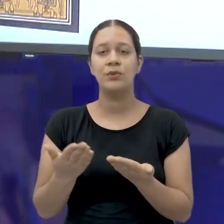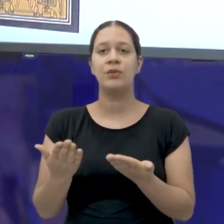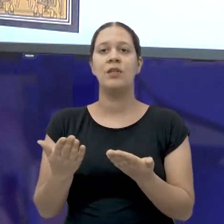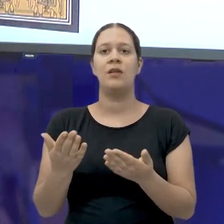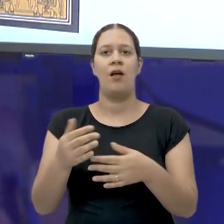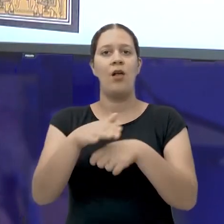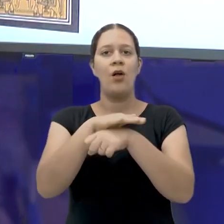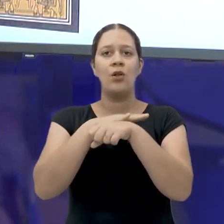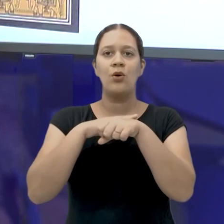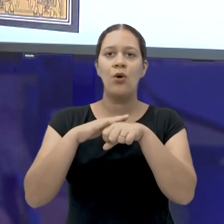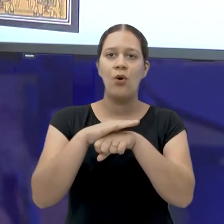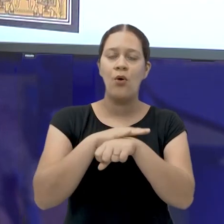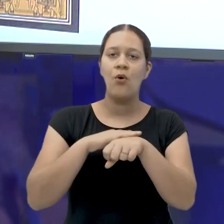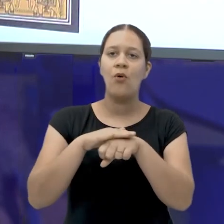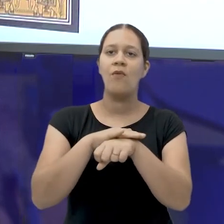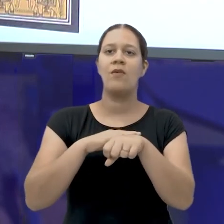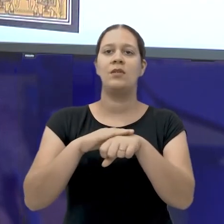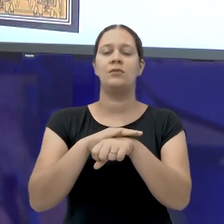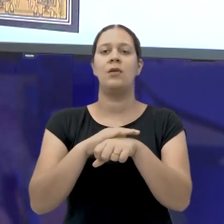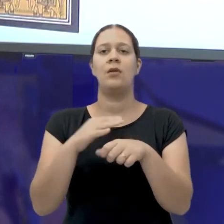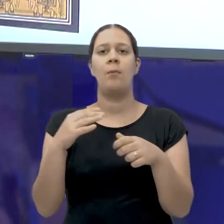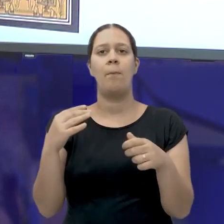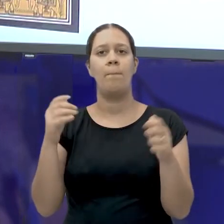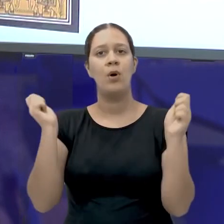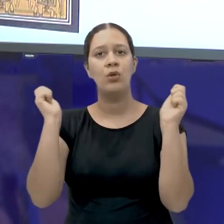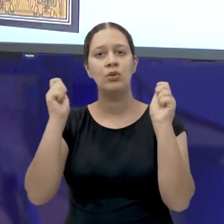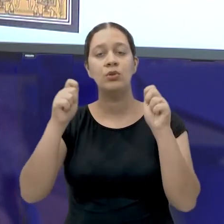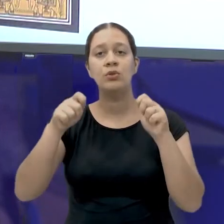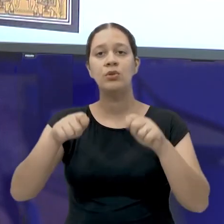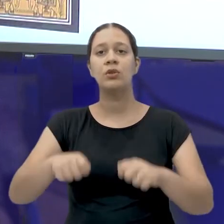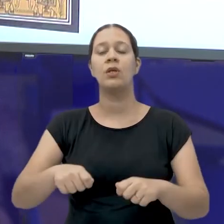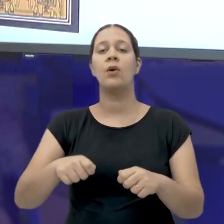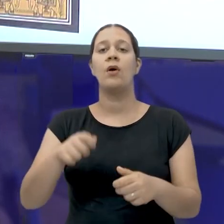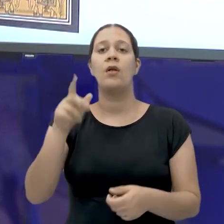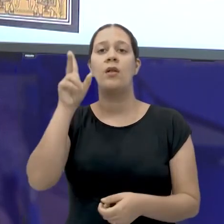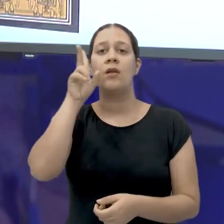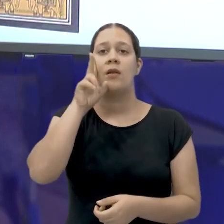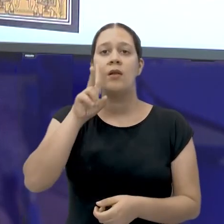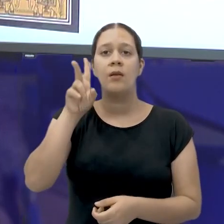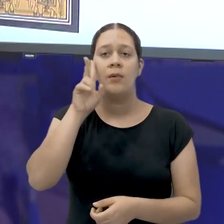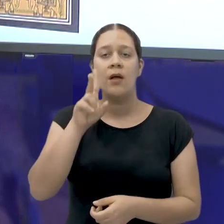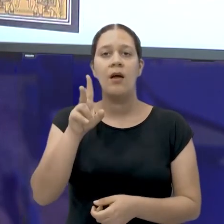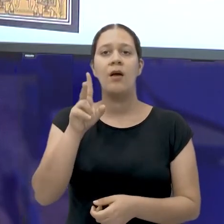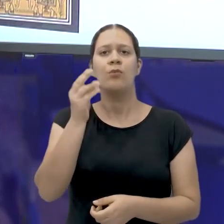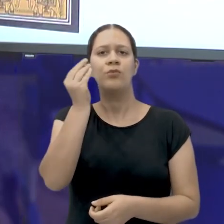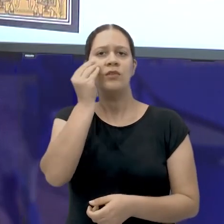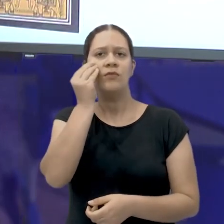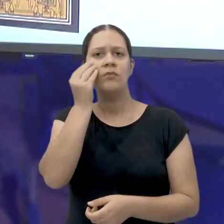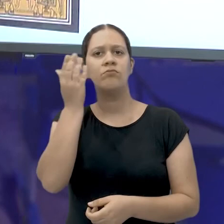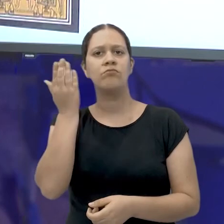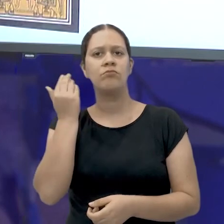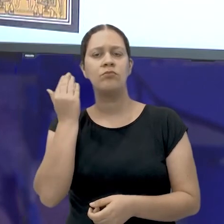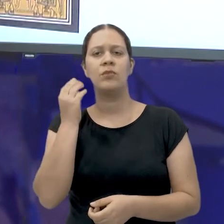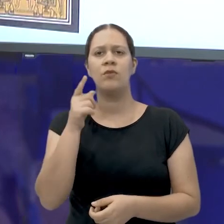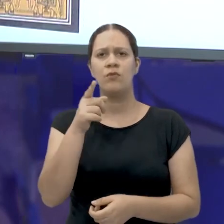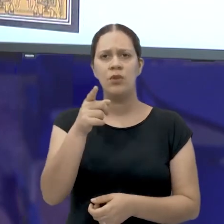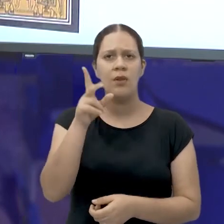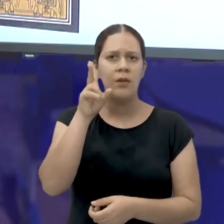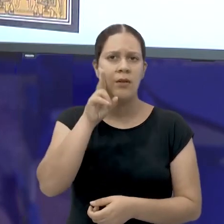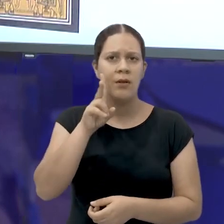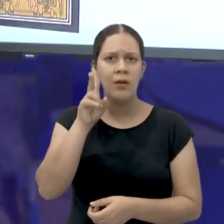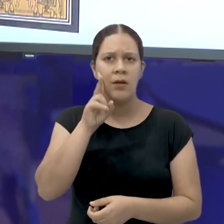nossa conversa, para que a gente possa relembrar o que nós vimos, né? Pois bem, você